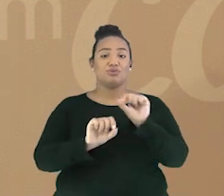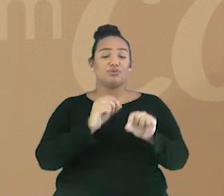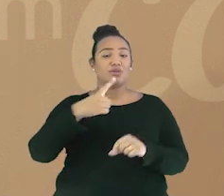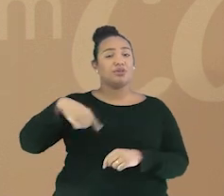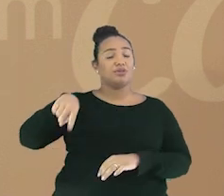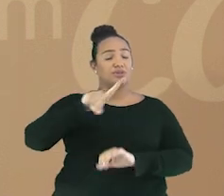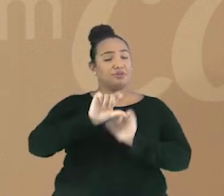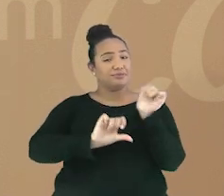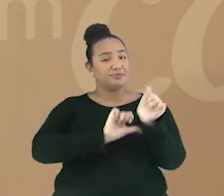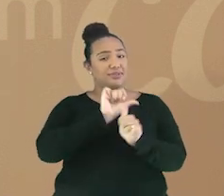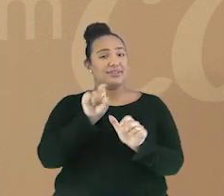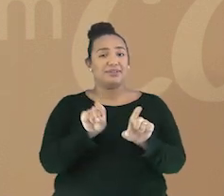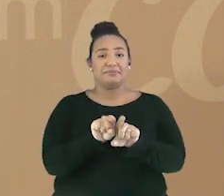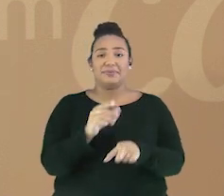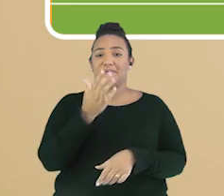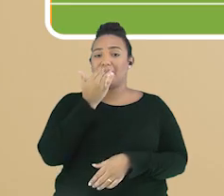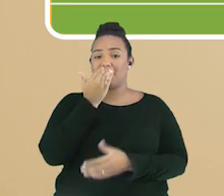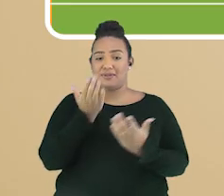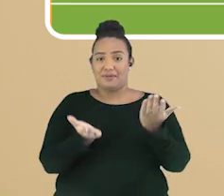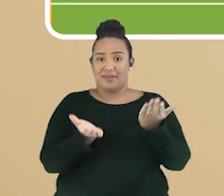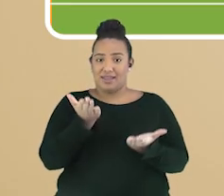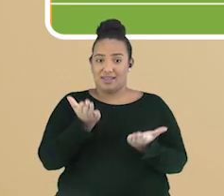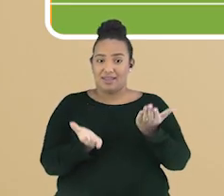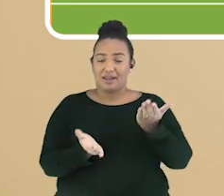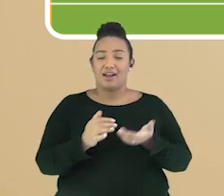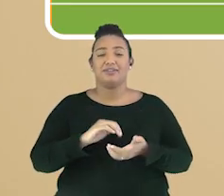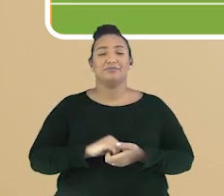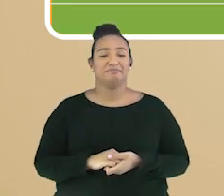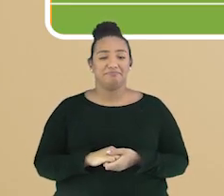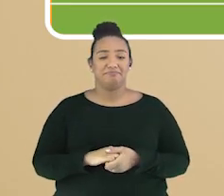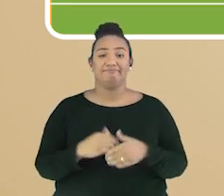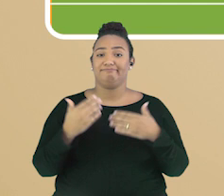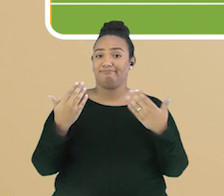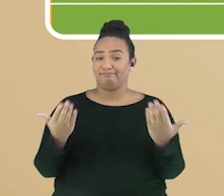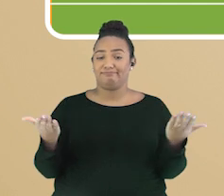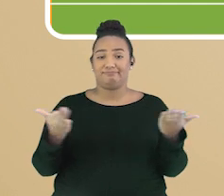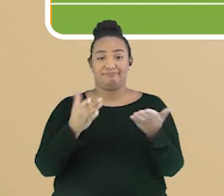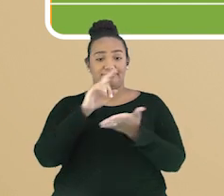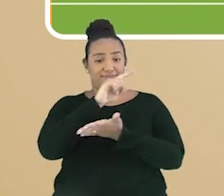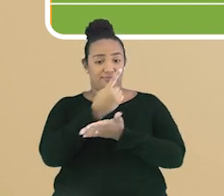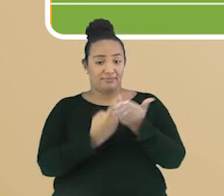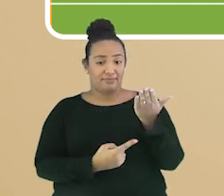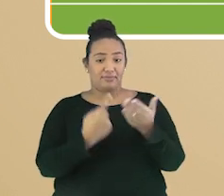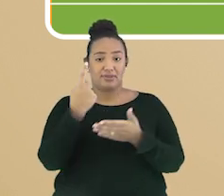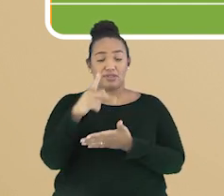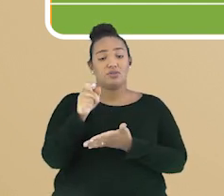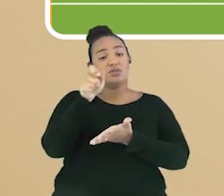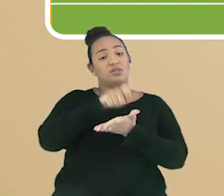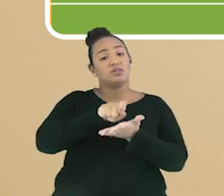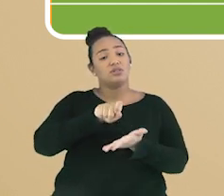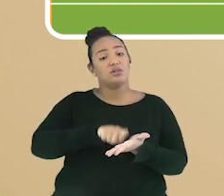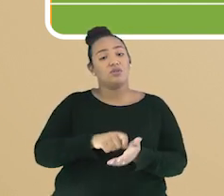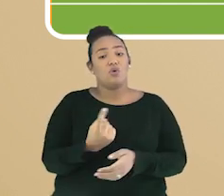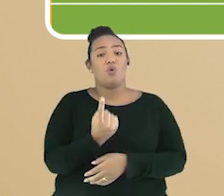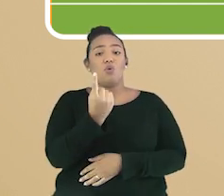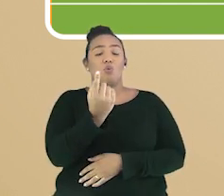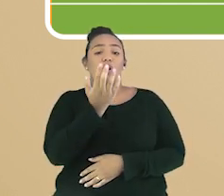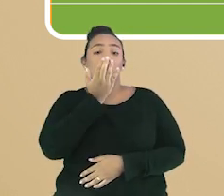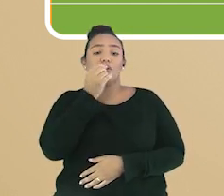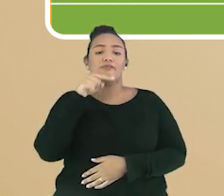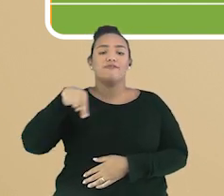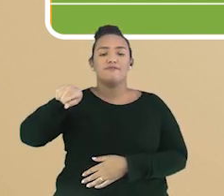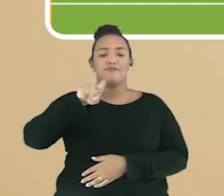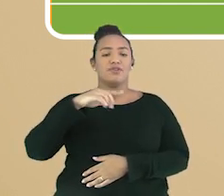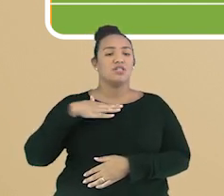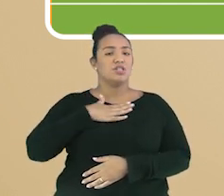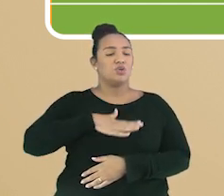uma alimentação equilibrada. Por isso, em seu caderno, quero que escreva um alimento no qual gosta muito